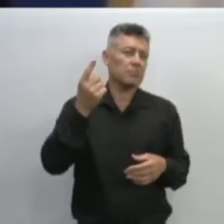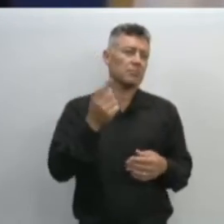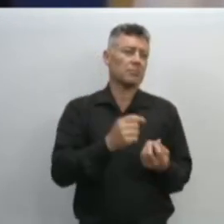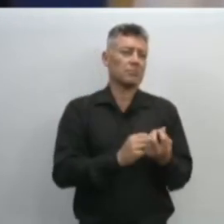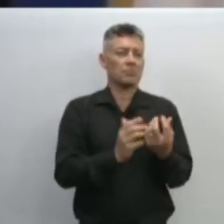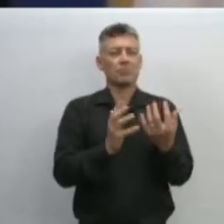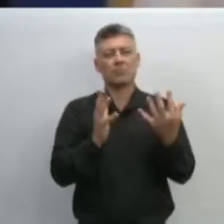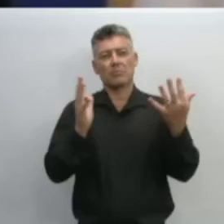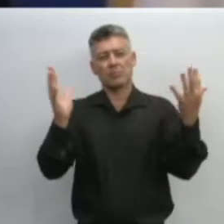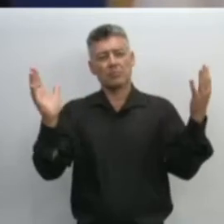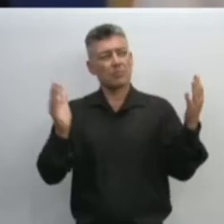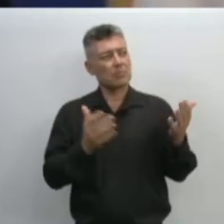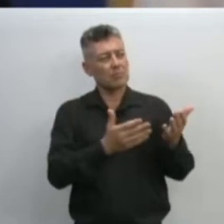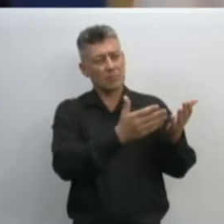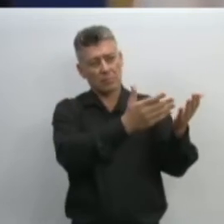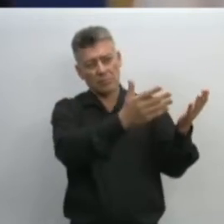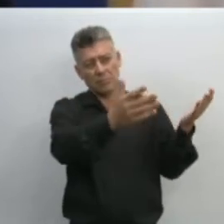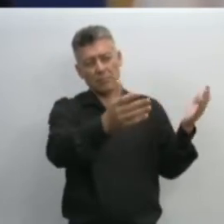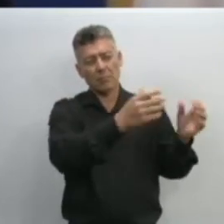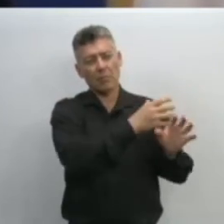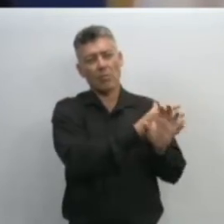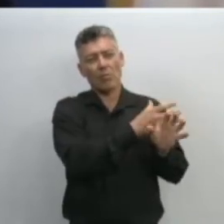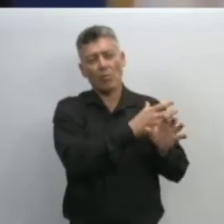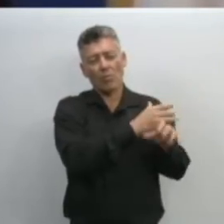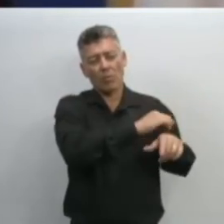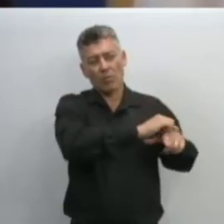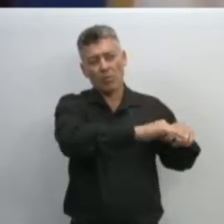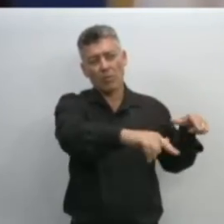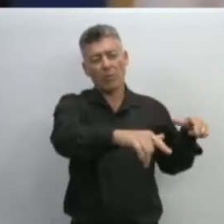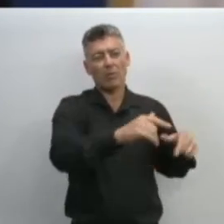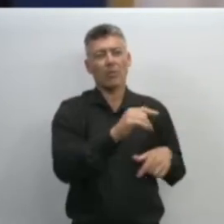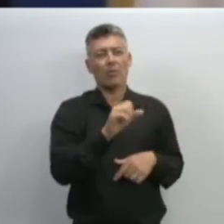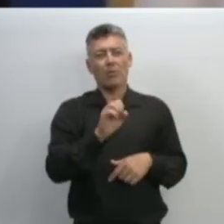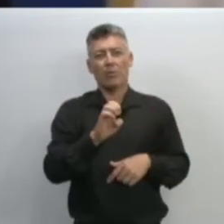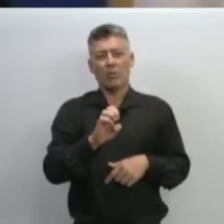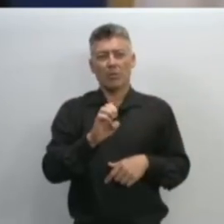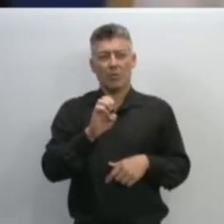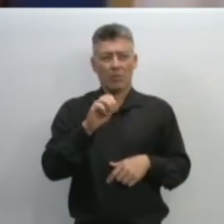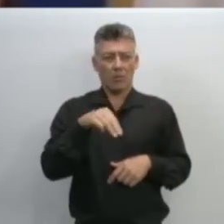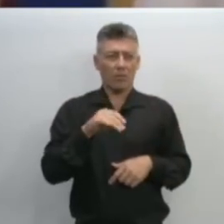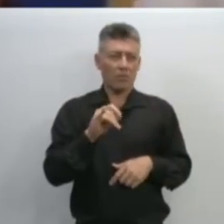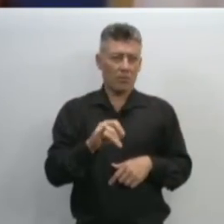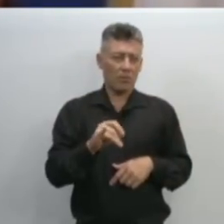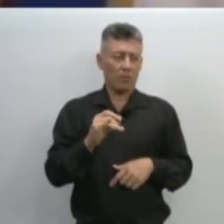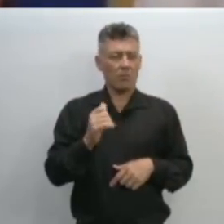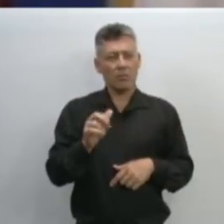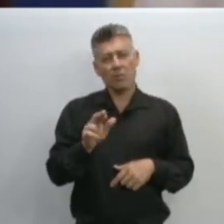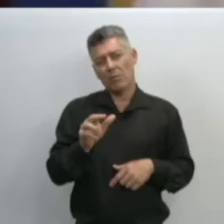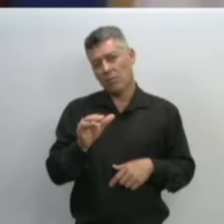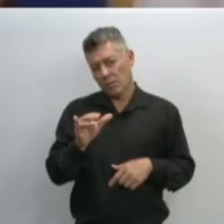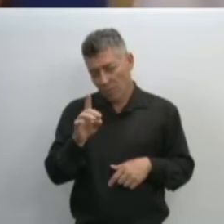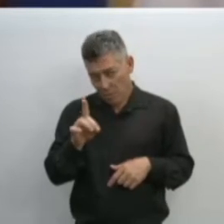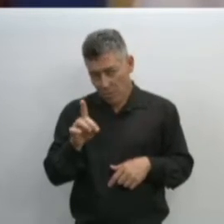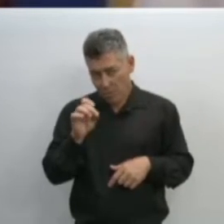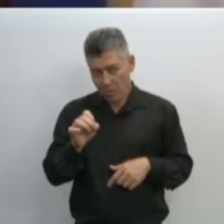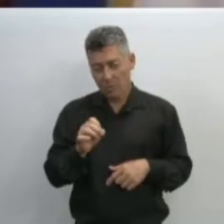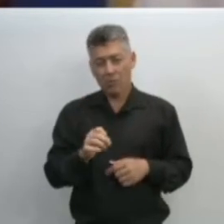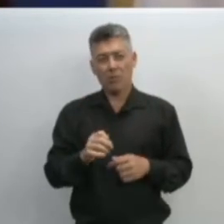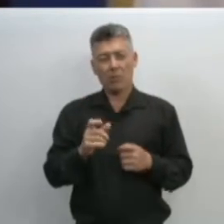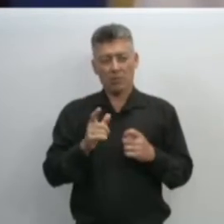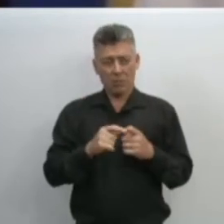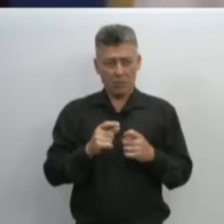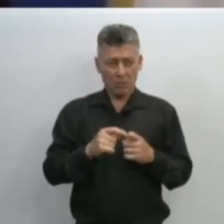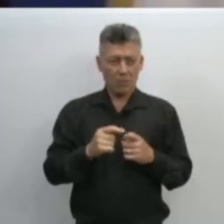virando deserto. Eu já havia participado de uma reunião a convite do professor Arnóbio, no IFRN, com todo o diretor